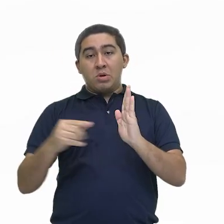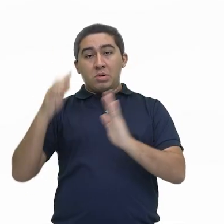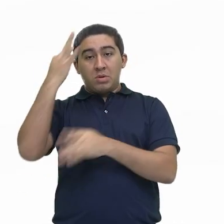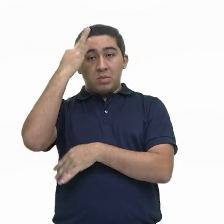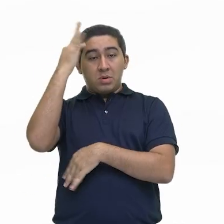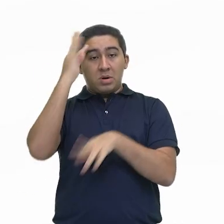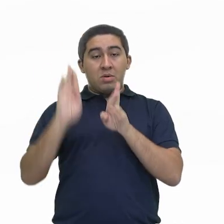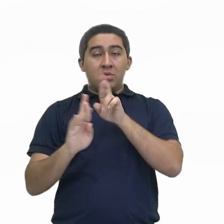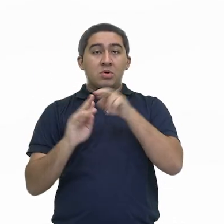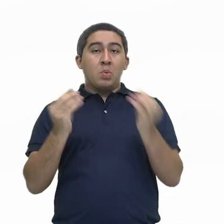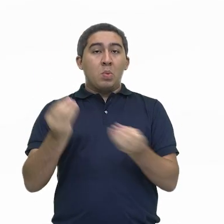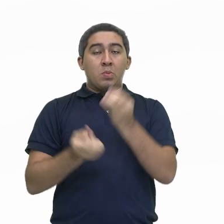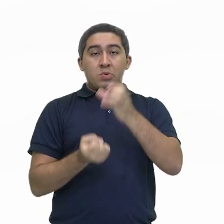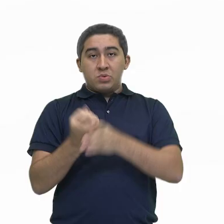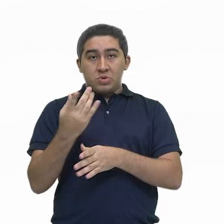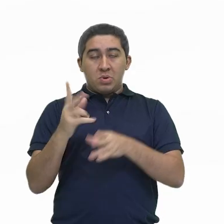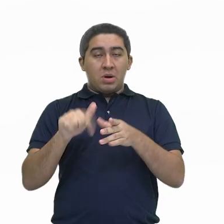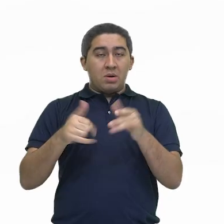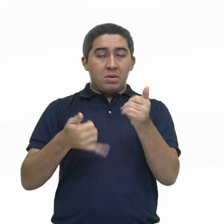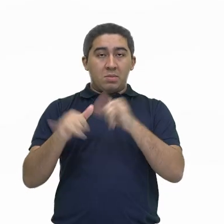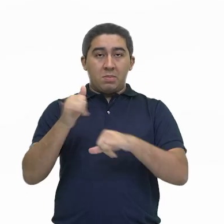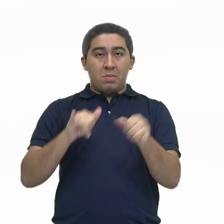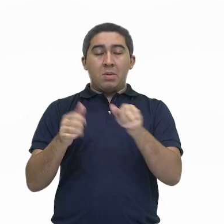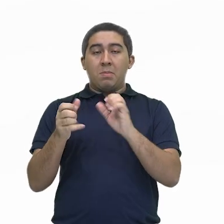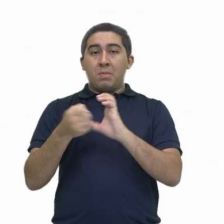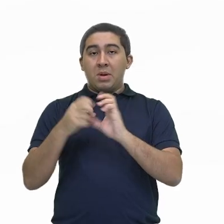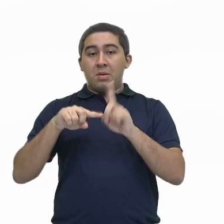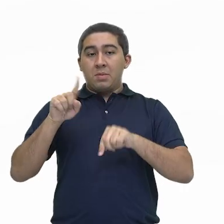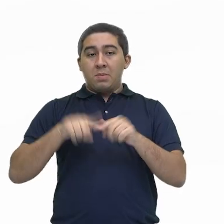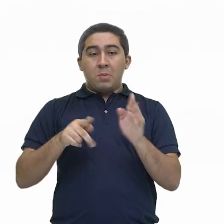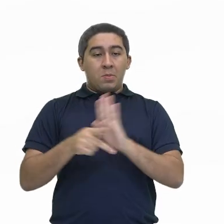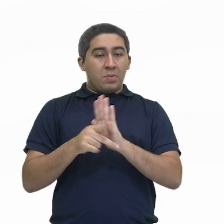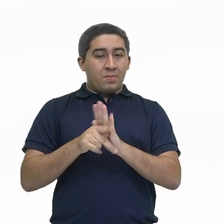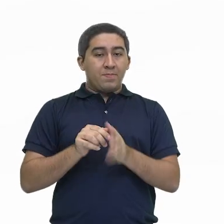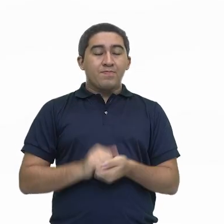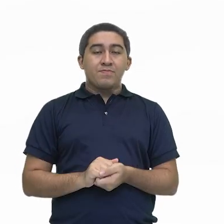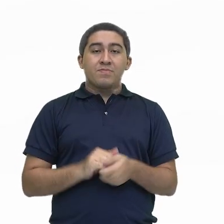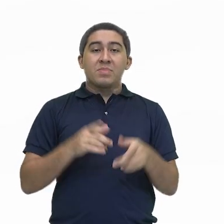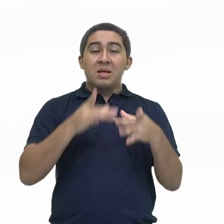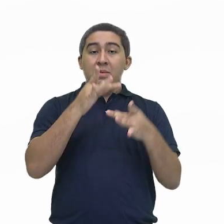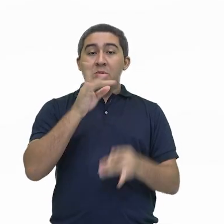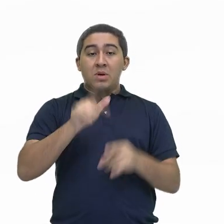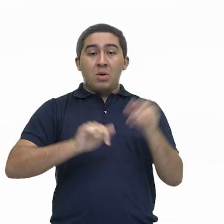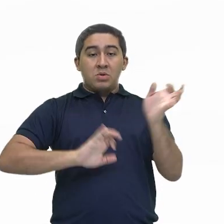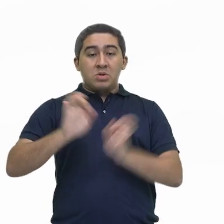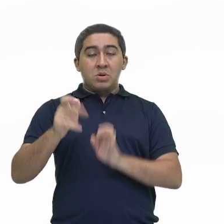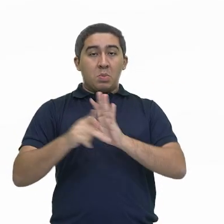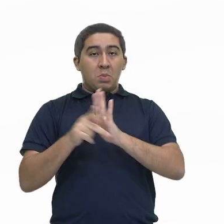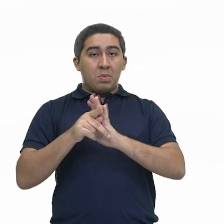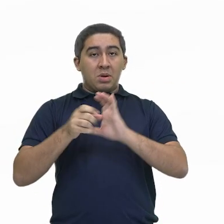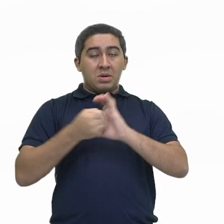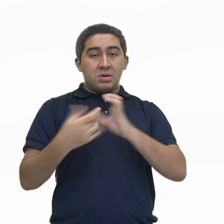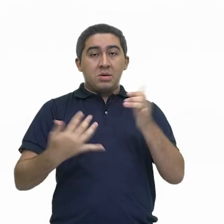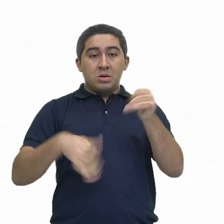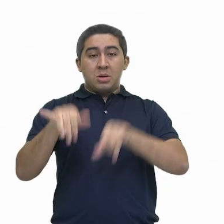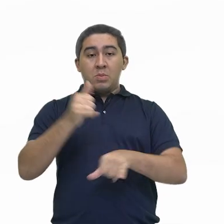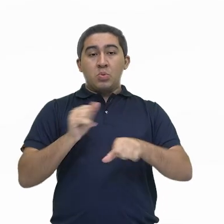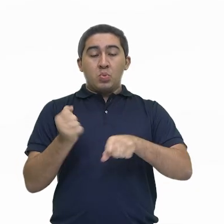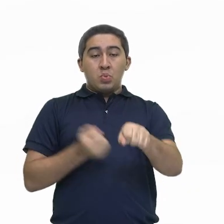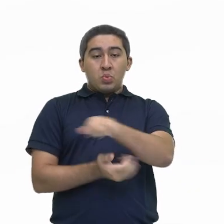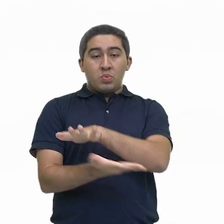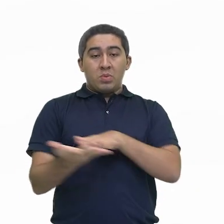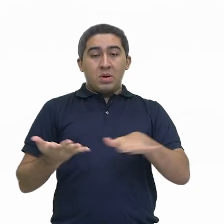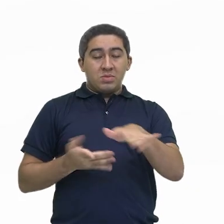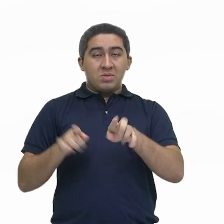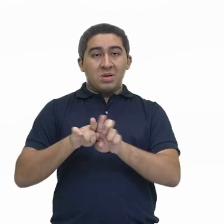teorias sobre a origem dos elementos químicos e o detalhamento, distribuição dos elementos químicos no universo,